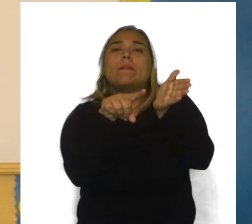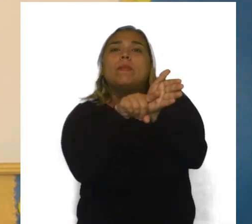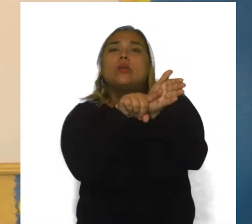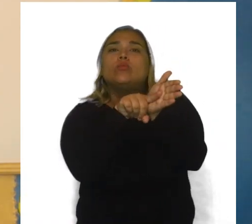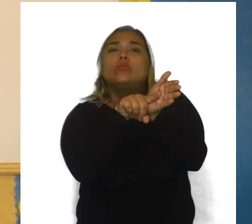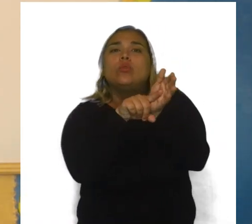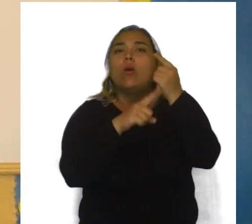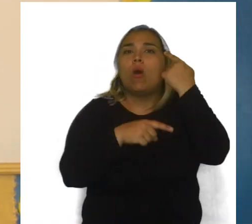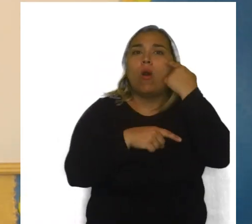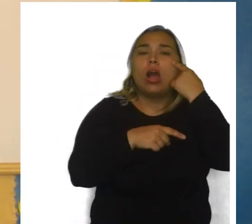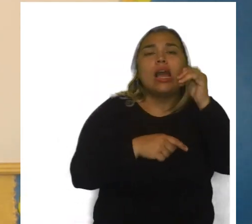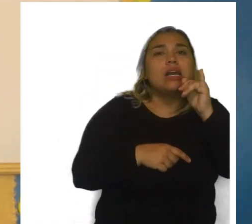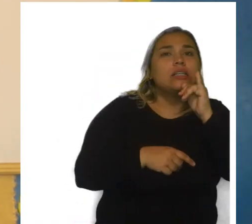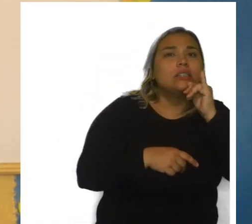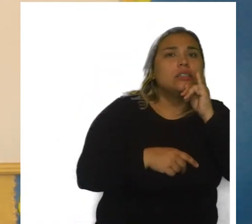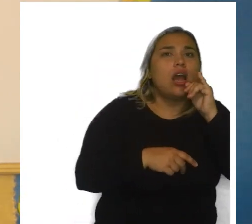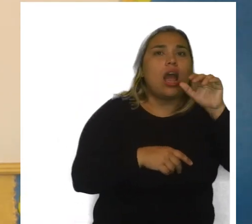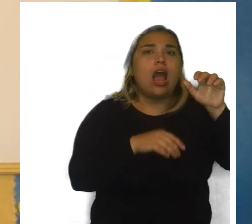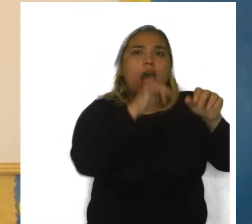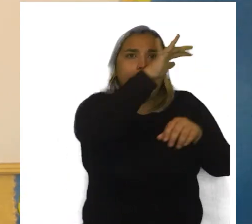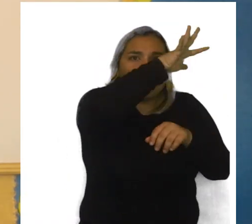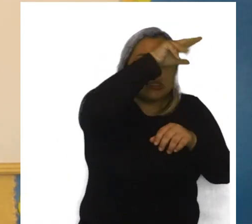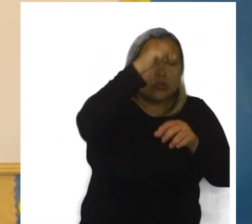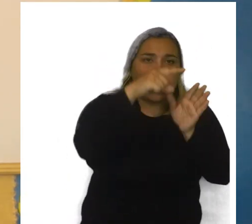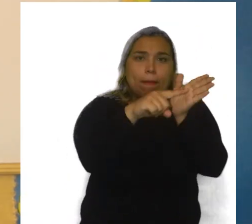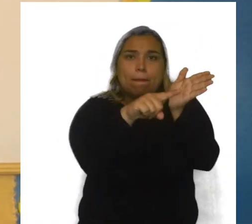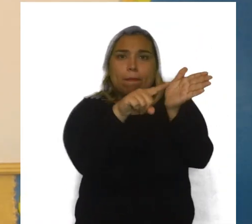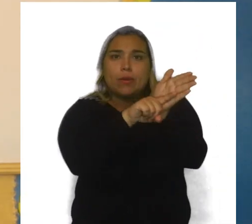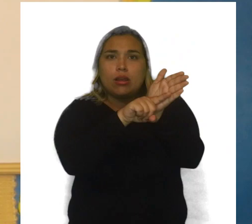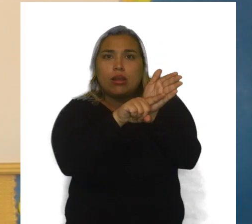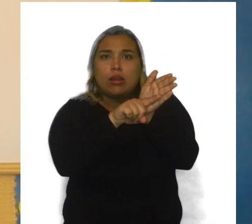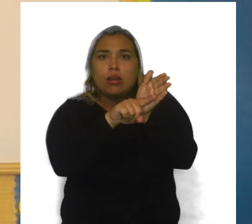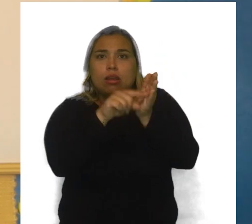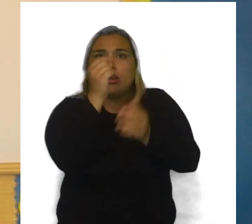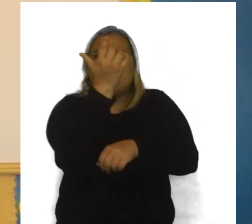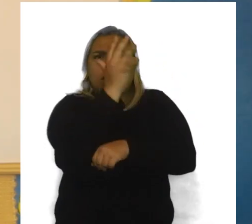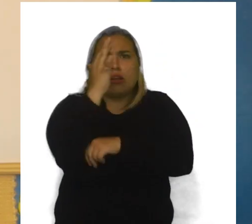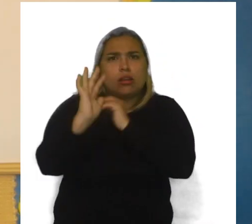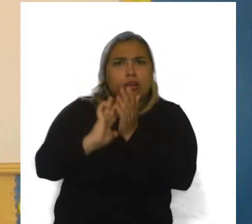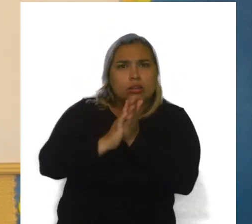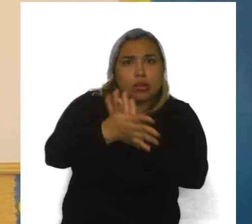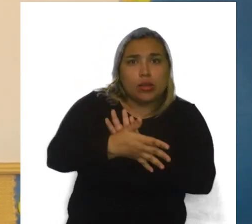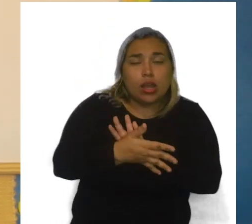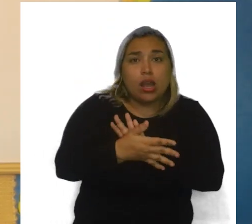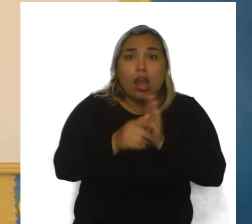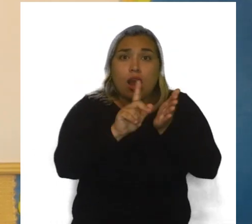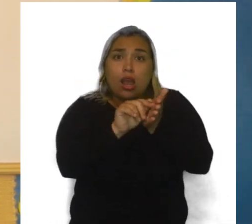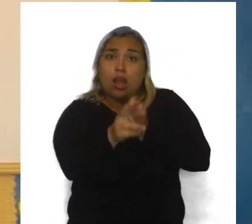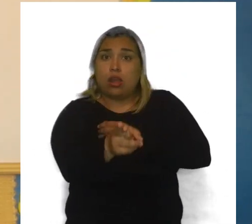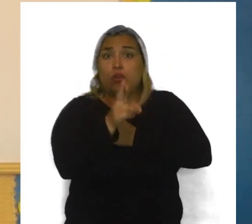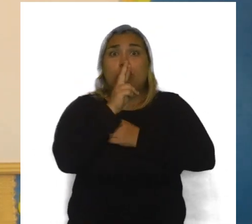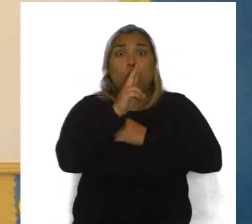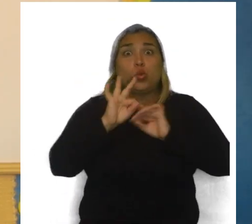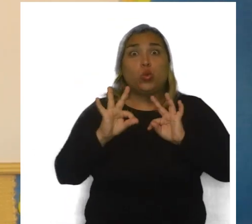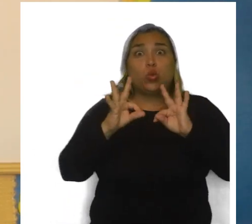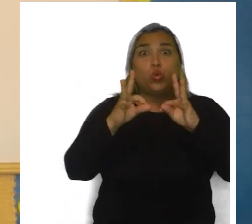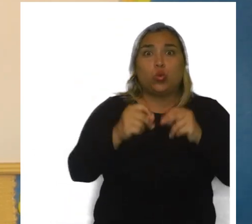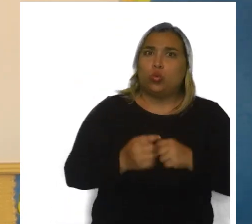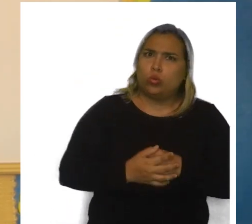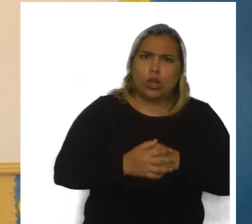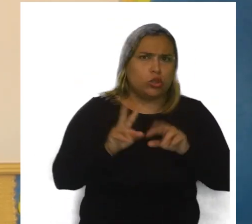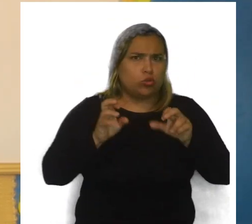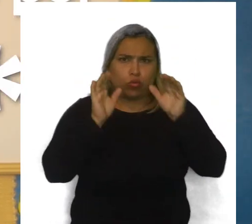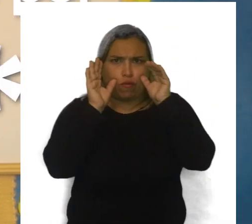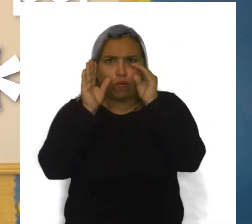Exemplo, Amazônia menos desmatamento. O Google vai te retornar tudo que ele encontrar sobre a Amazônia, que não seja sobre